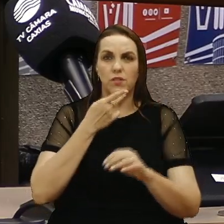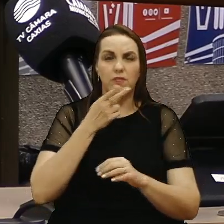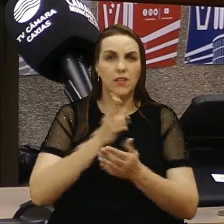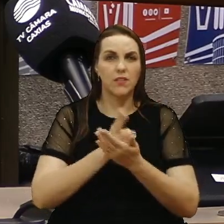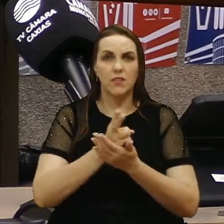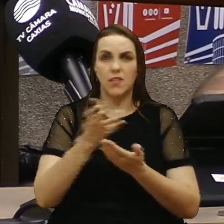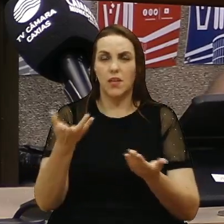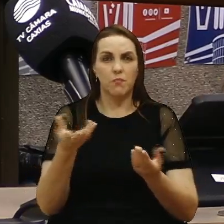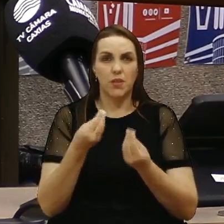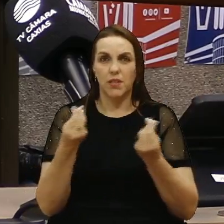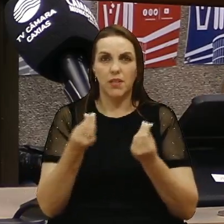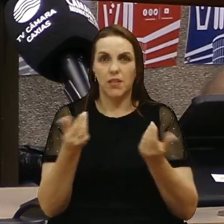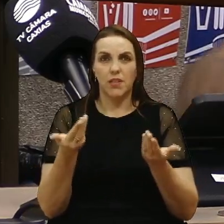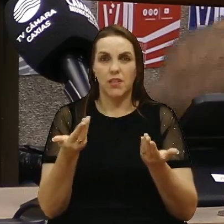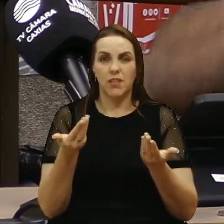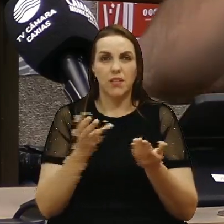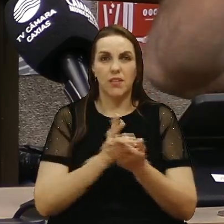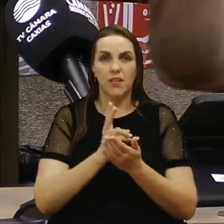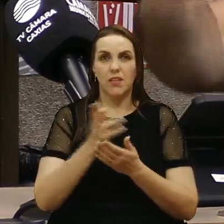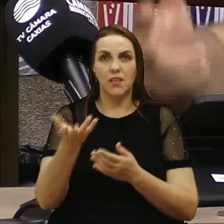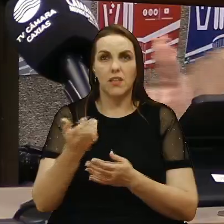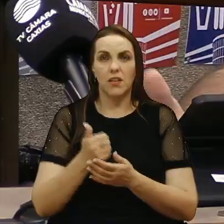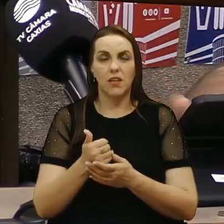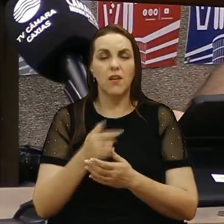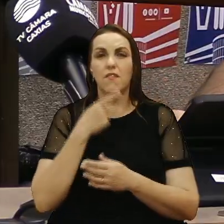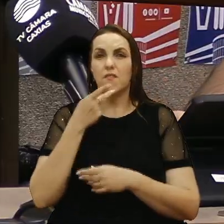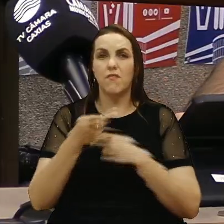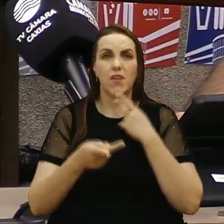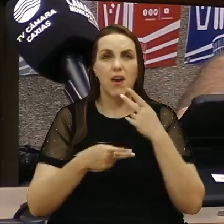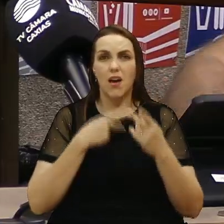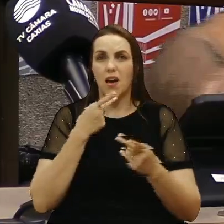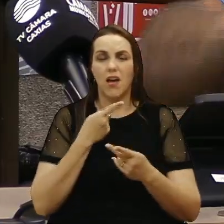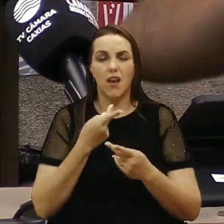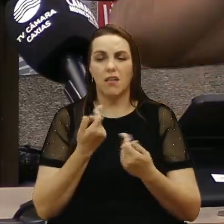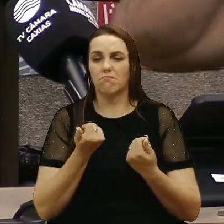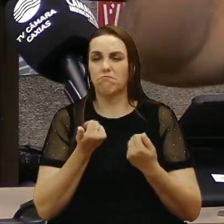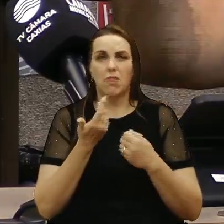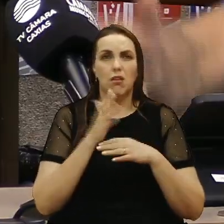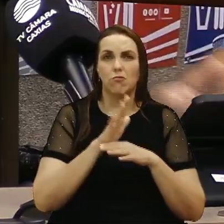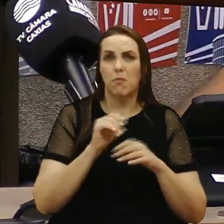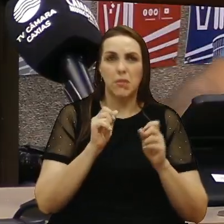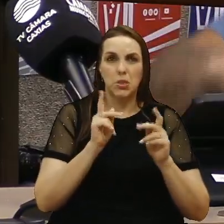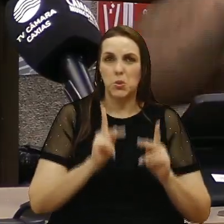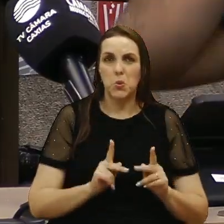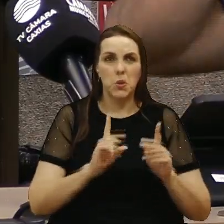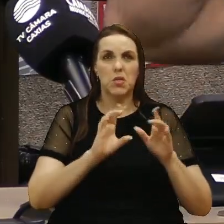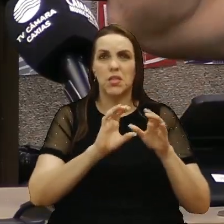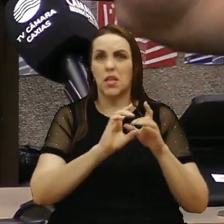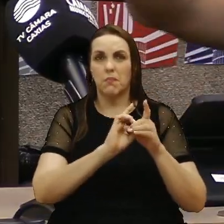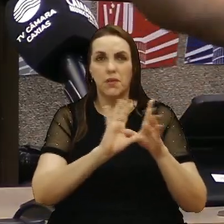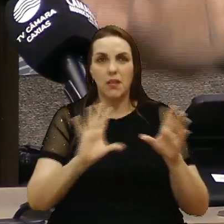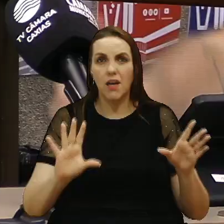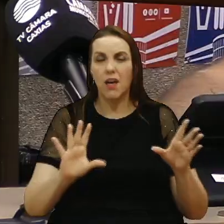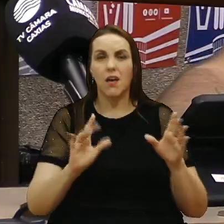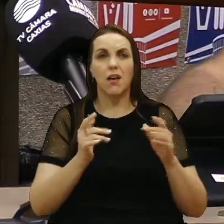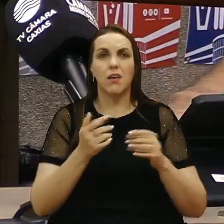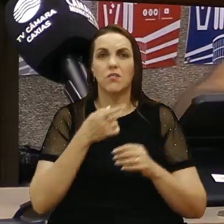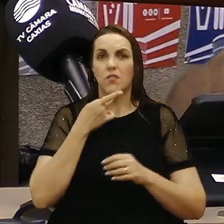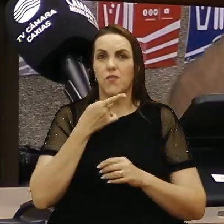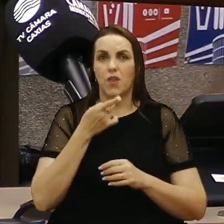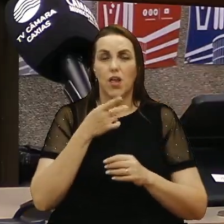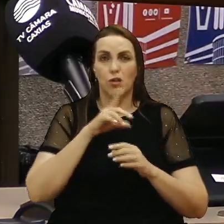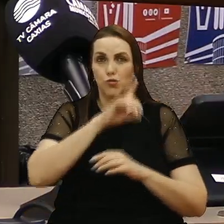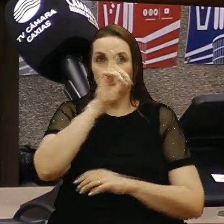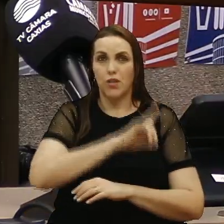sempre dessa monta. Ele sempre diz que prega para os outros liberdade, que ele prega para os outros direitos